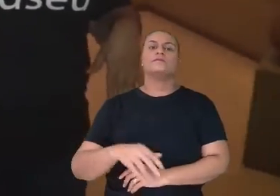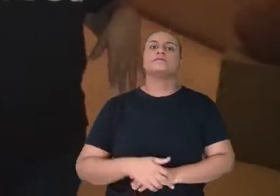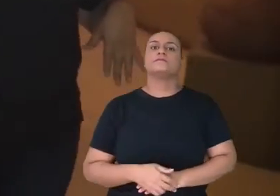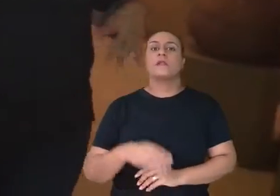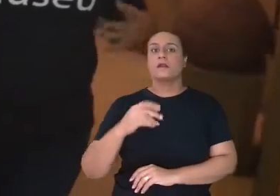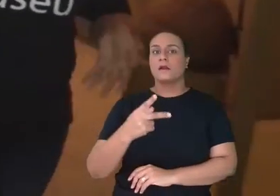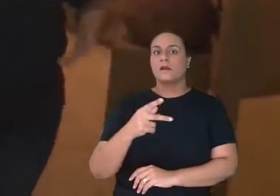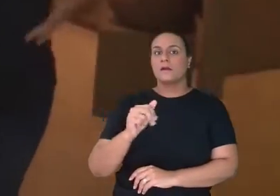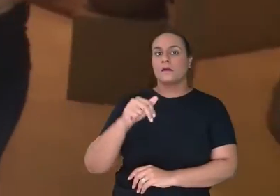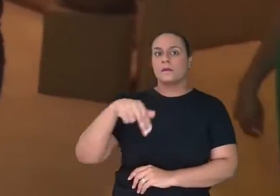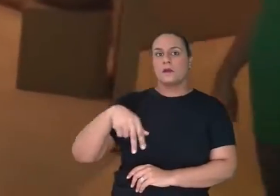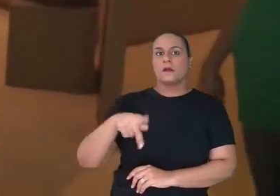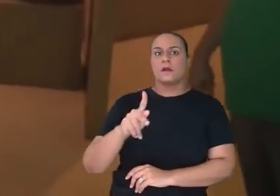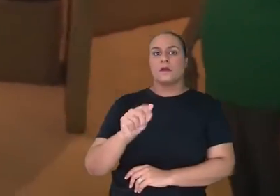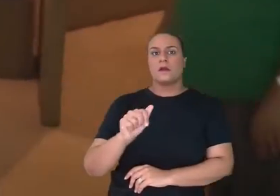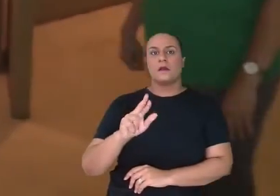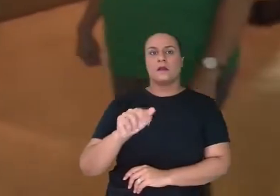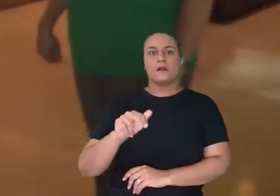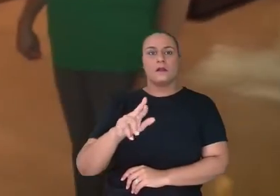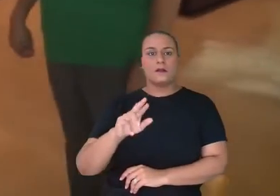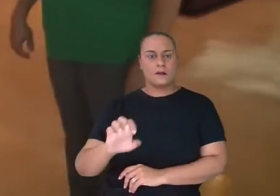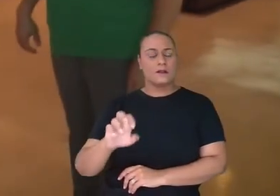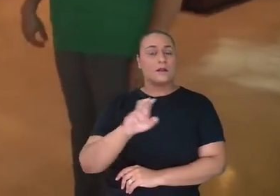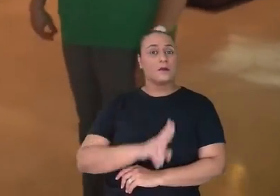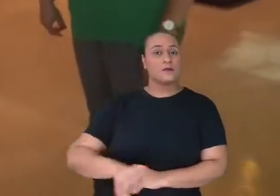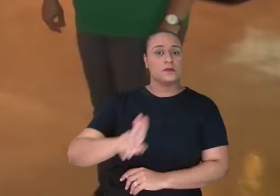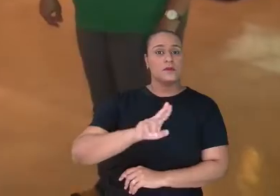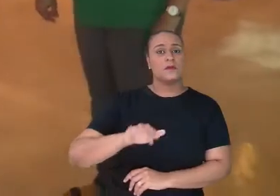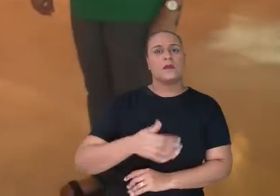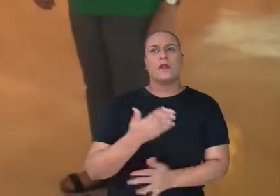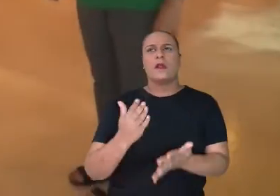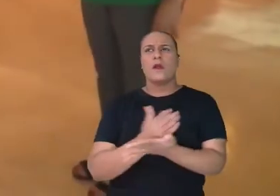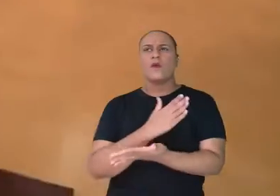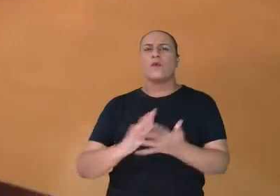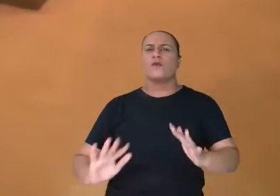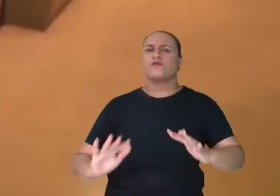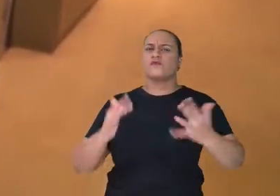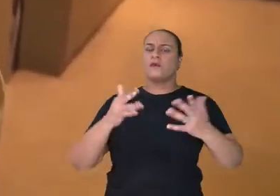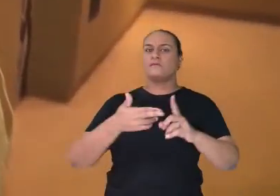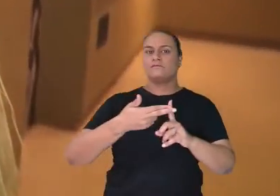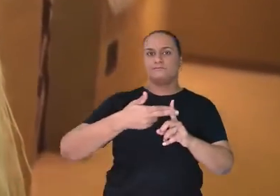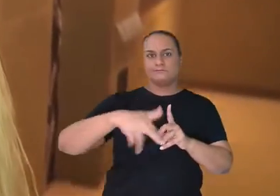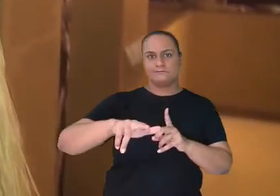Pancararé. E ele é utilizado em algumas festas religiosas.